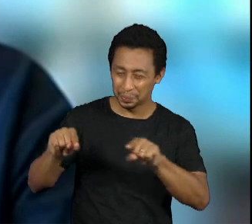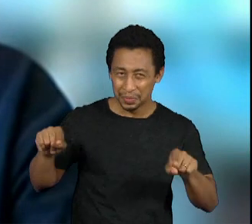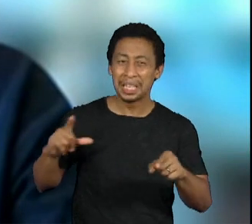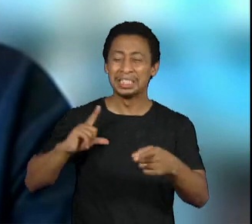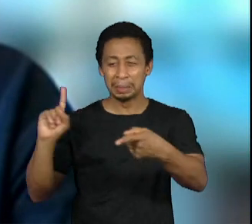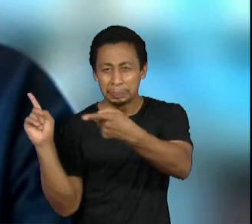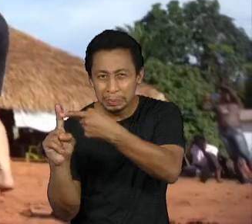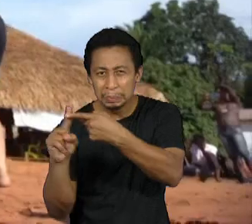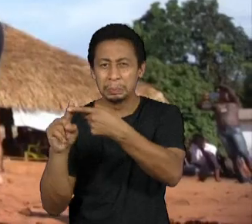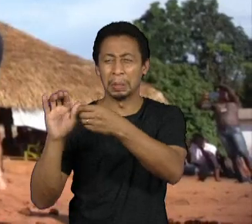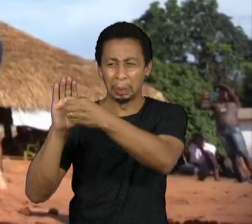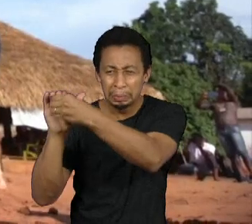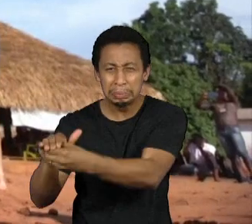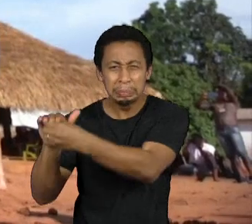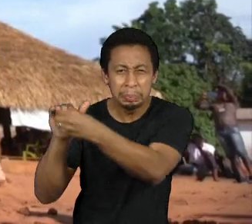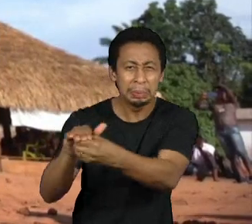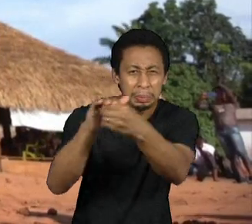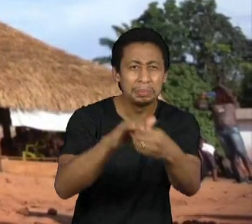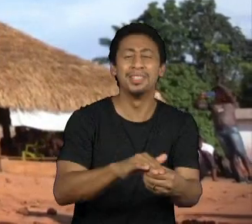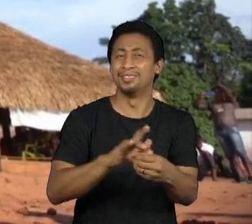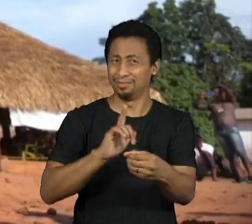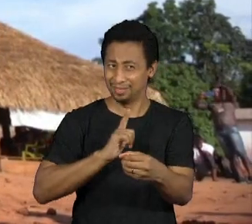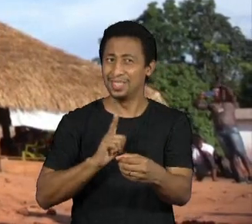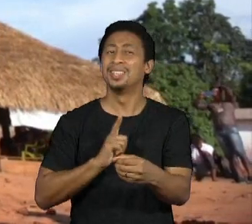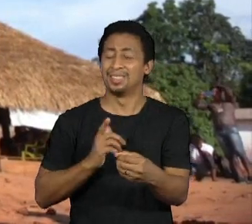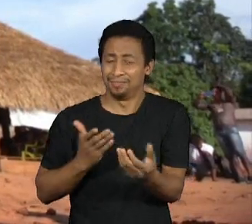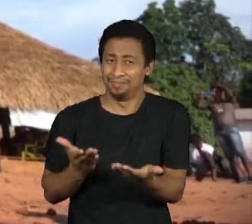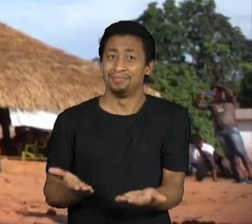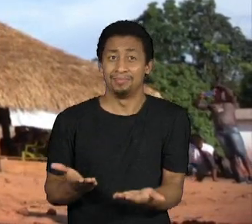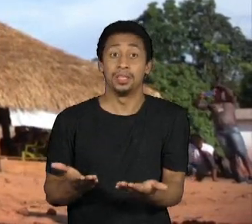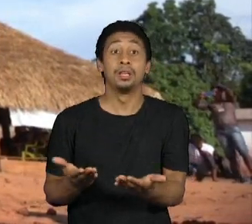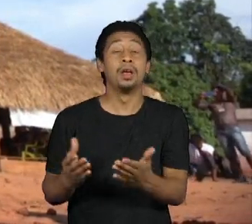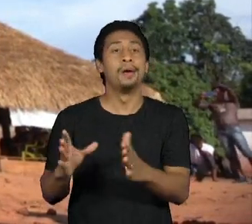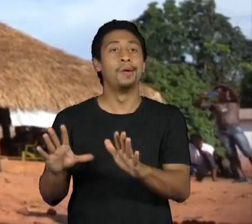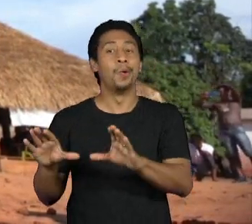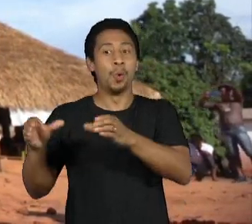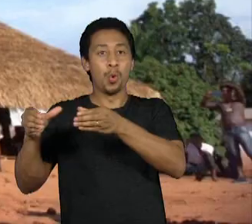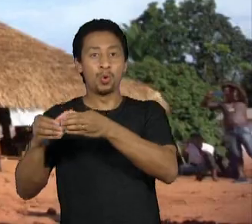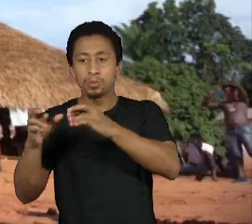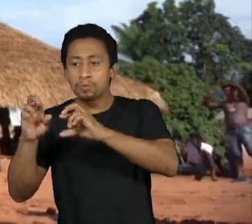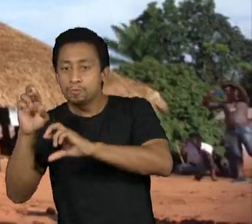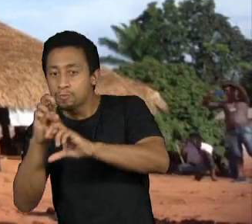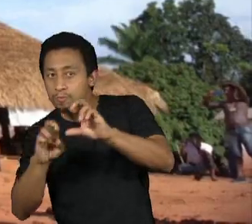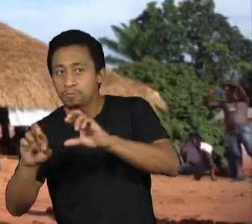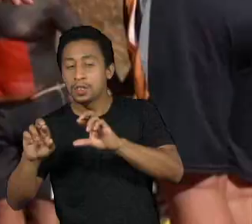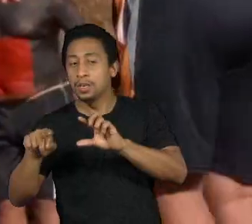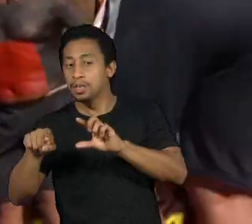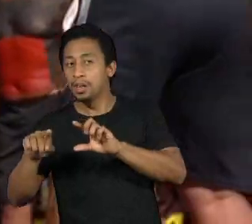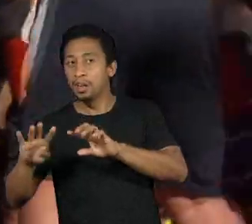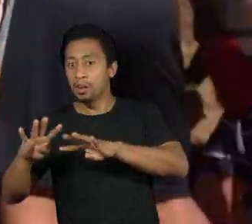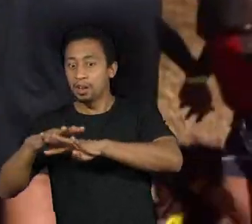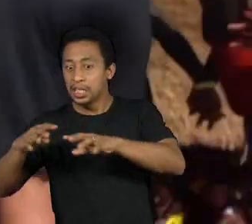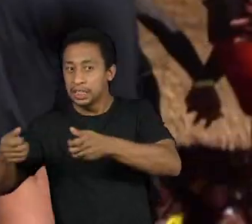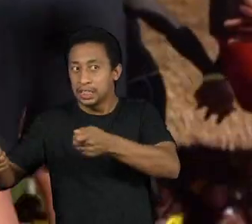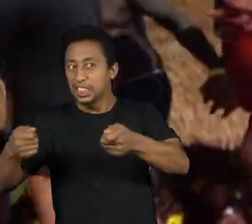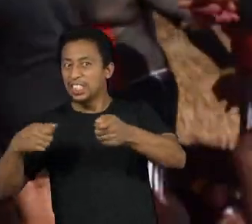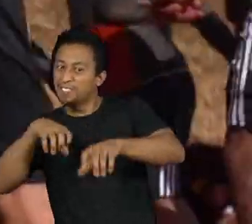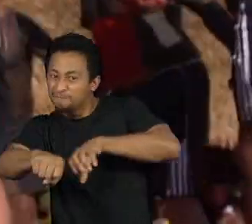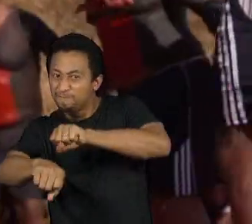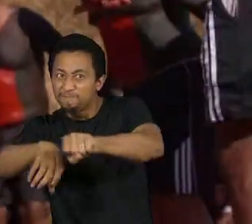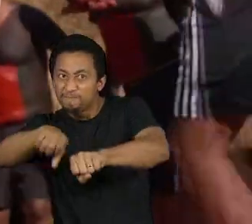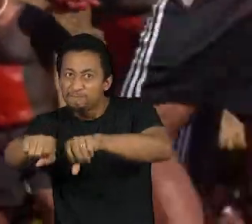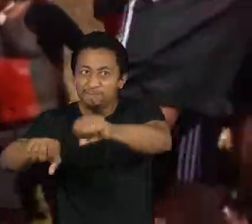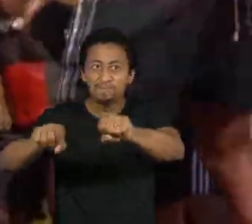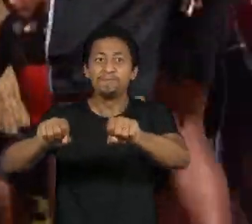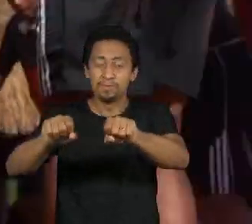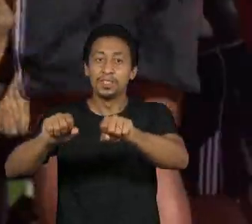ameaças e pressões, tanto do ponto de vista daqueles agentes que atuam na ilegalidade localmente, invadindo as terras